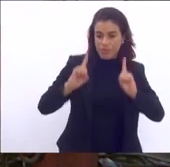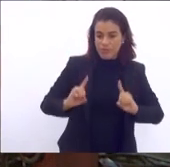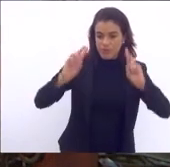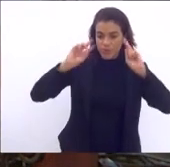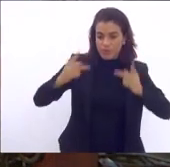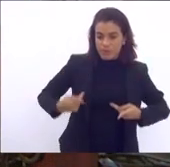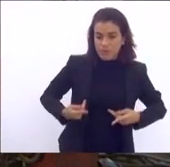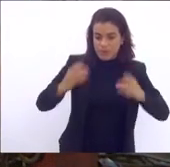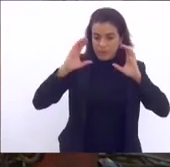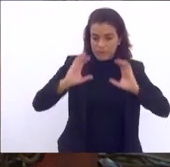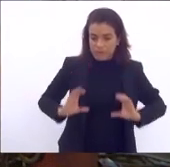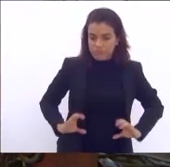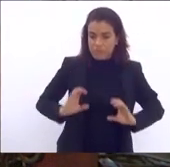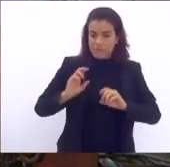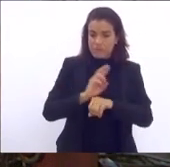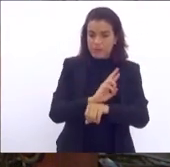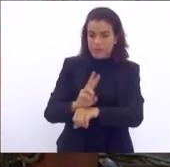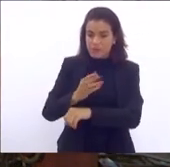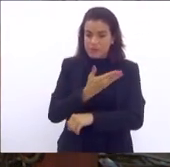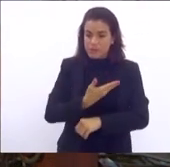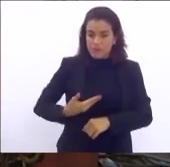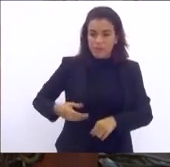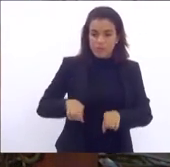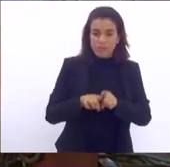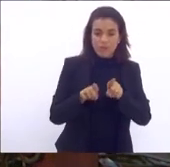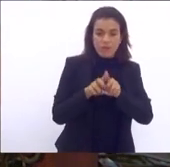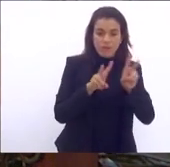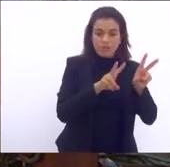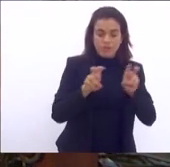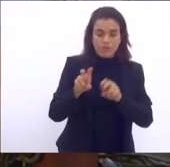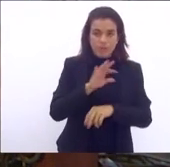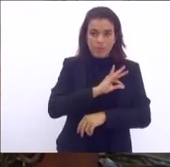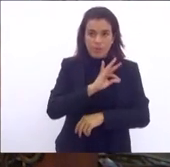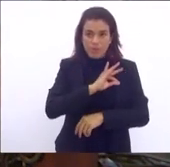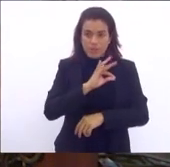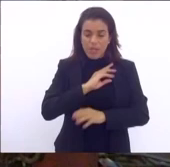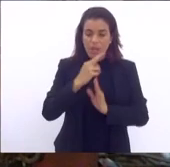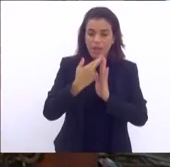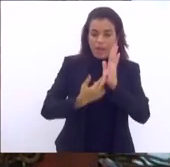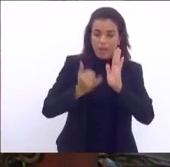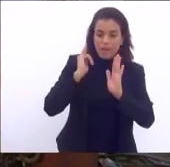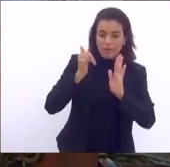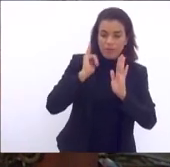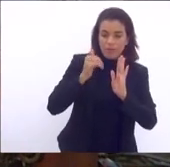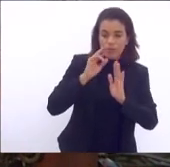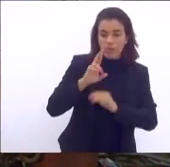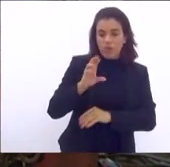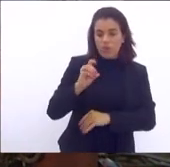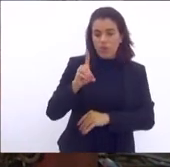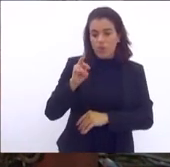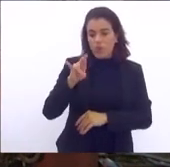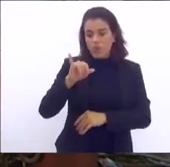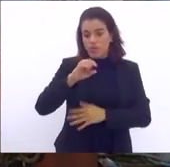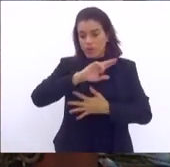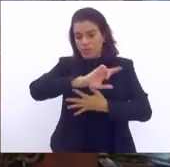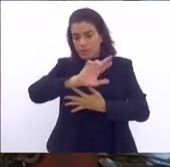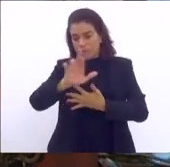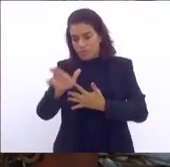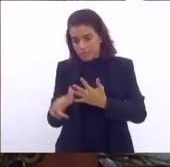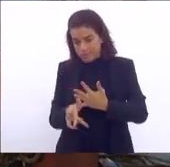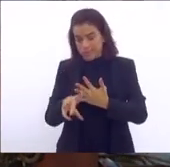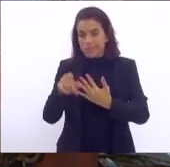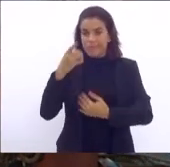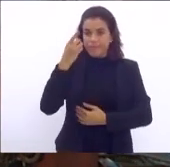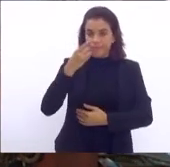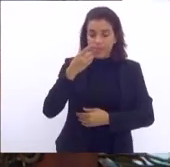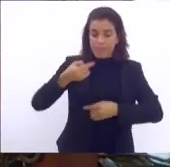Pública e Assuntos de Polícia favorável, relatores, deputados Rodrigo Amorim, Dani Monteiro e Índia Armelau. Em discussão, não havendo